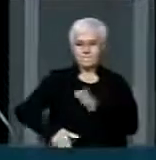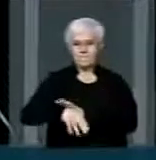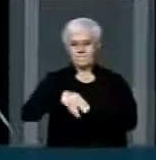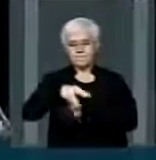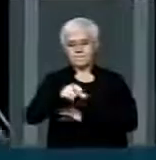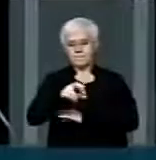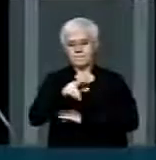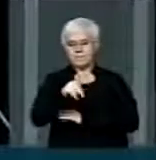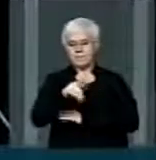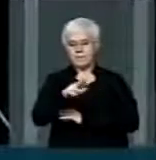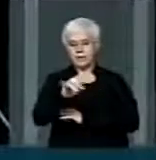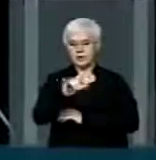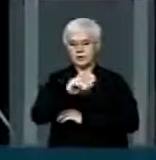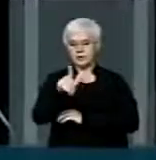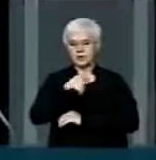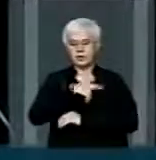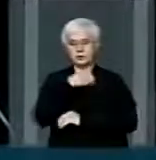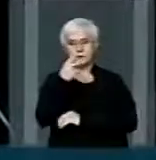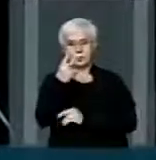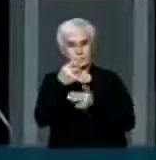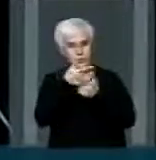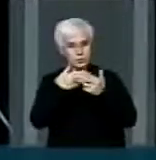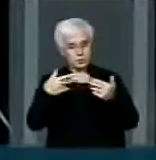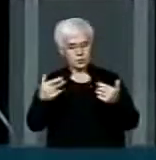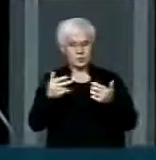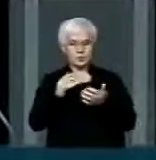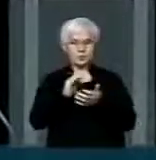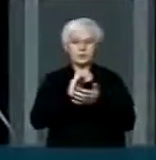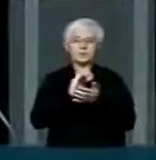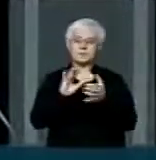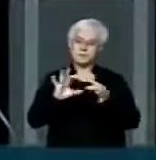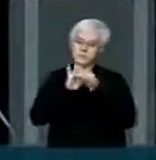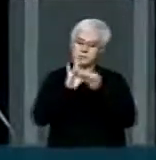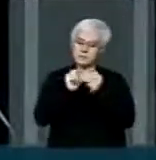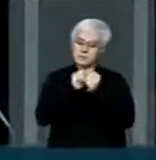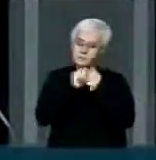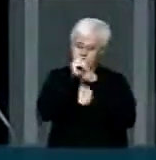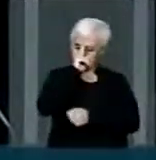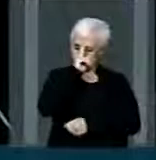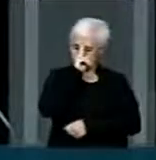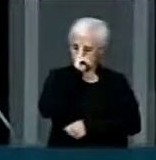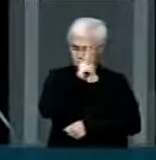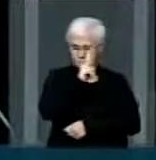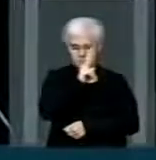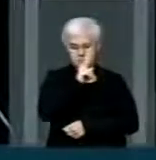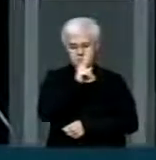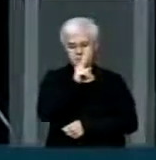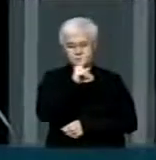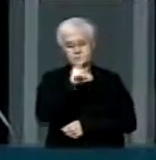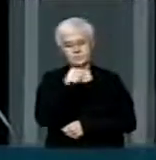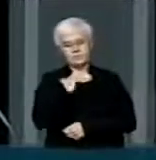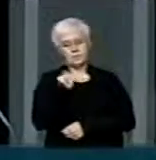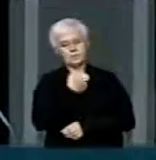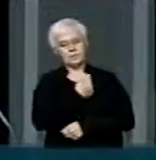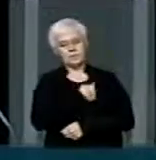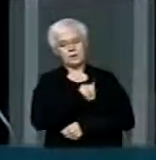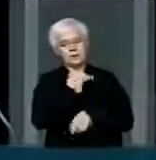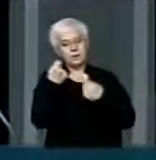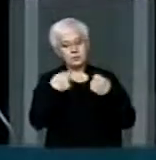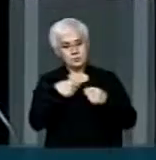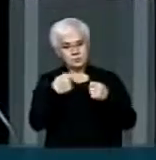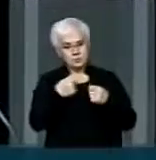discriminação, são os dois componentes, elos fortes, para que nós tenhamos